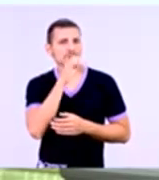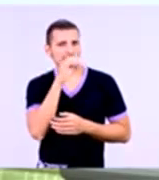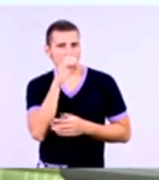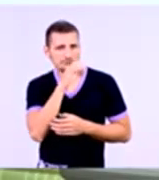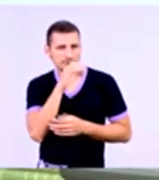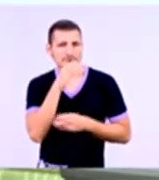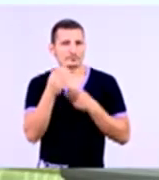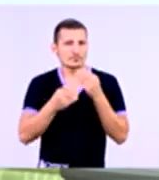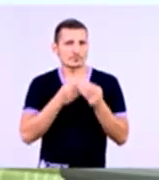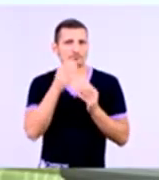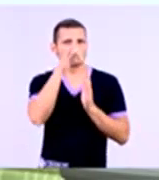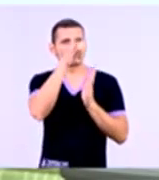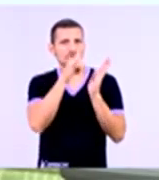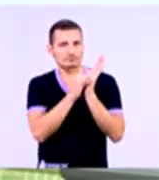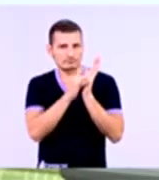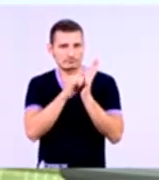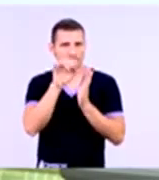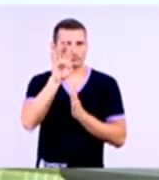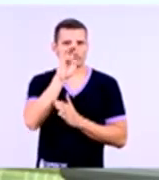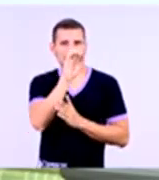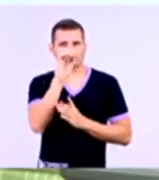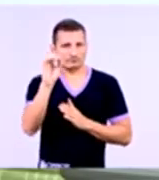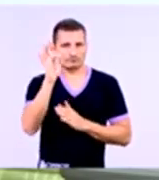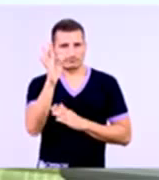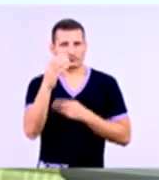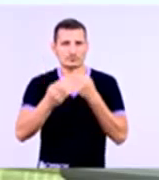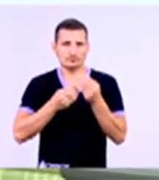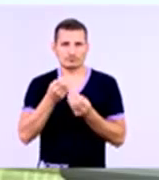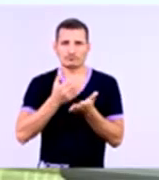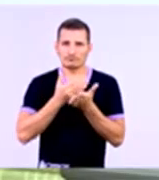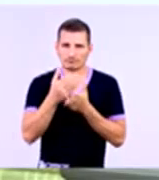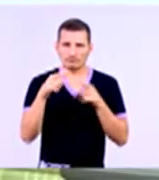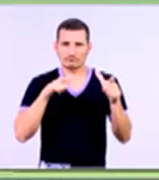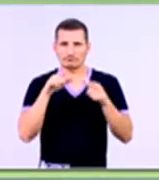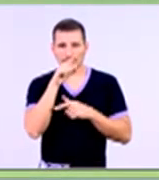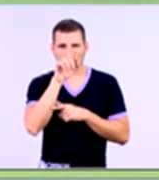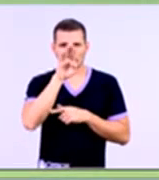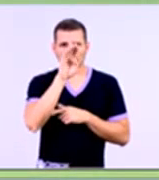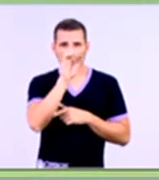a instalação do Bootstrap, como começar a trabalhar com ele.